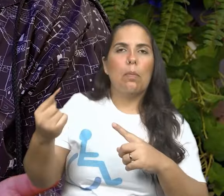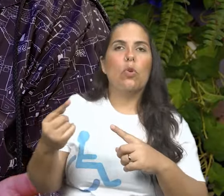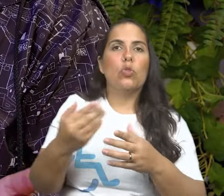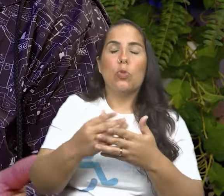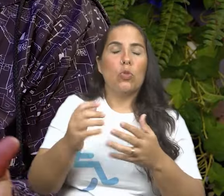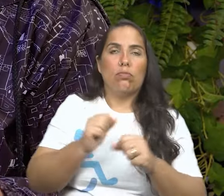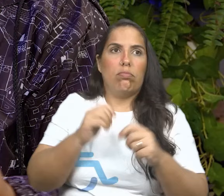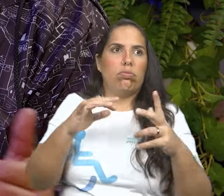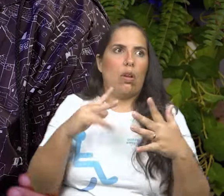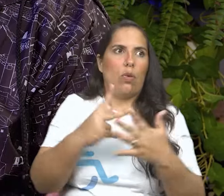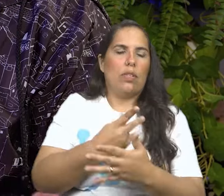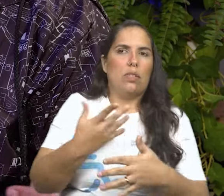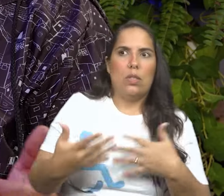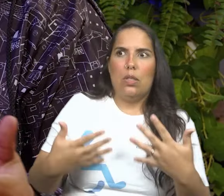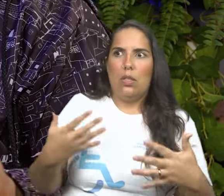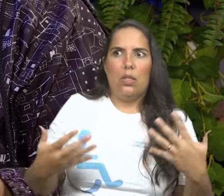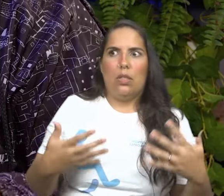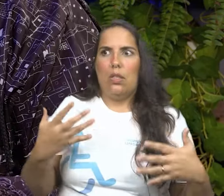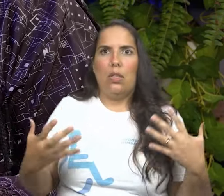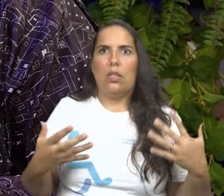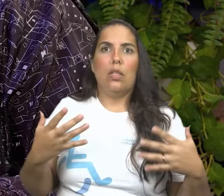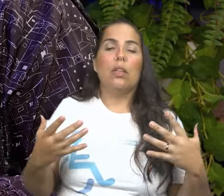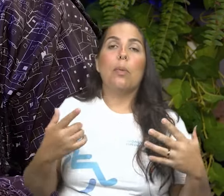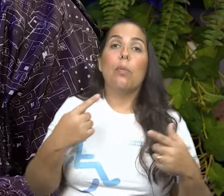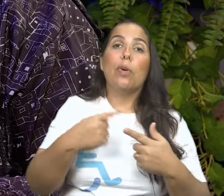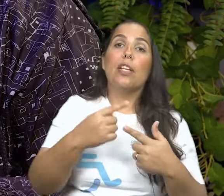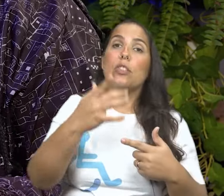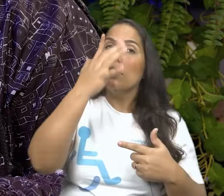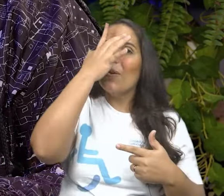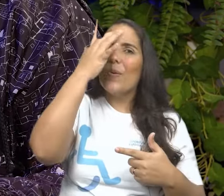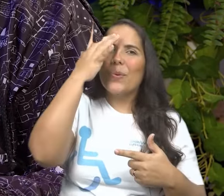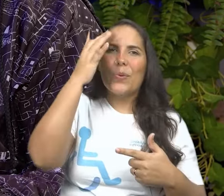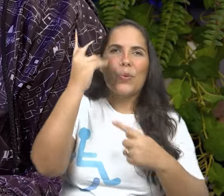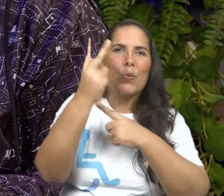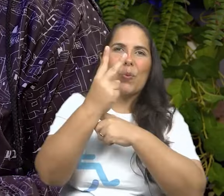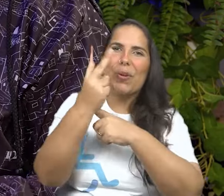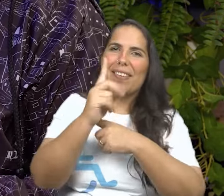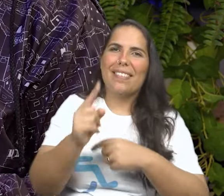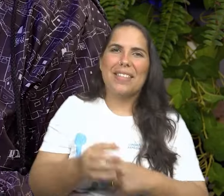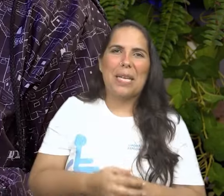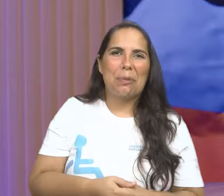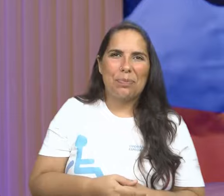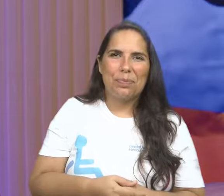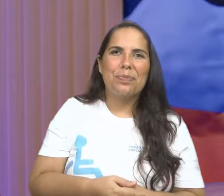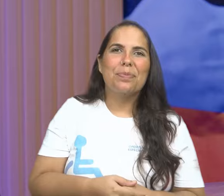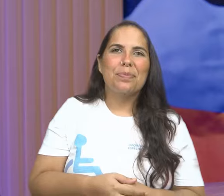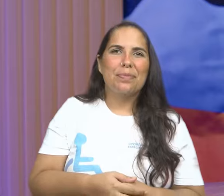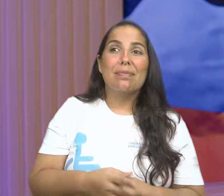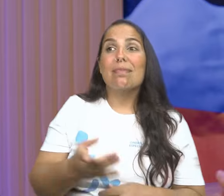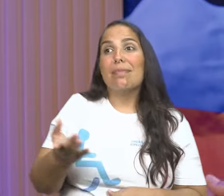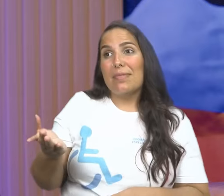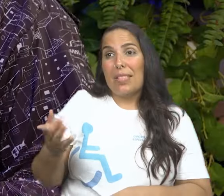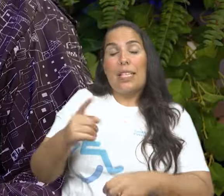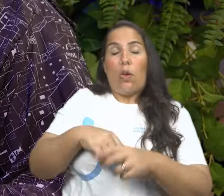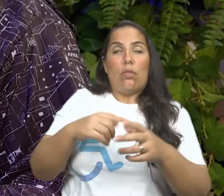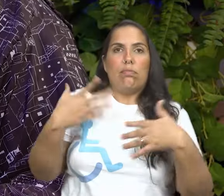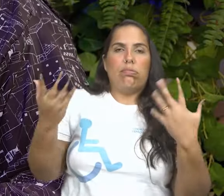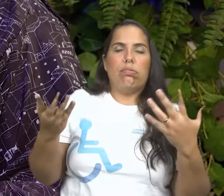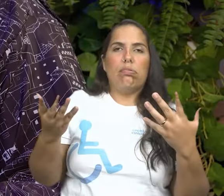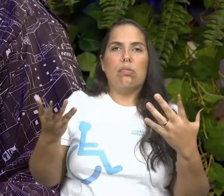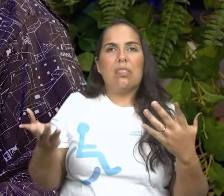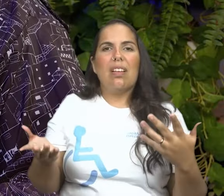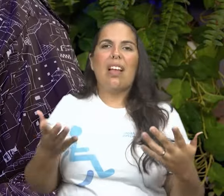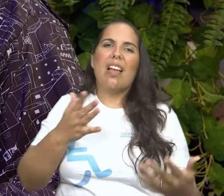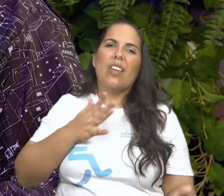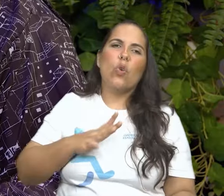surto Então porque é o seguinte a gente não cuida da nossa saúde mental entendeu E assim Ah na hora o pico Ah eu não